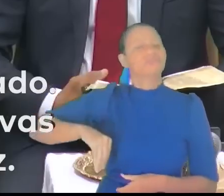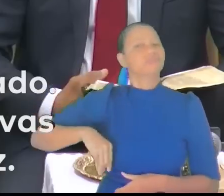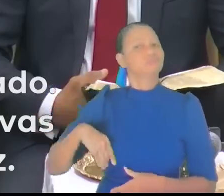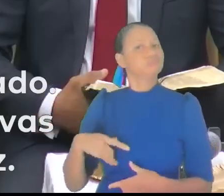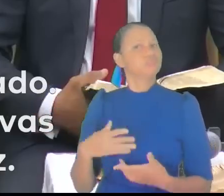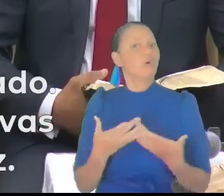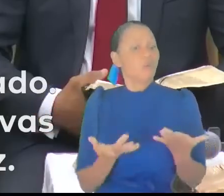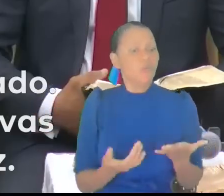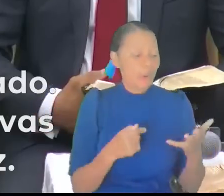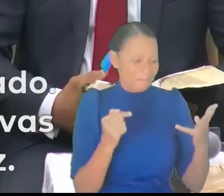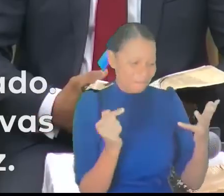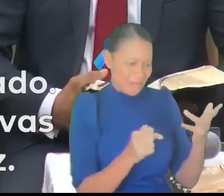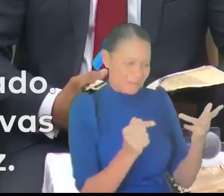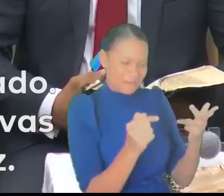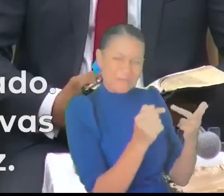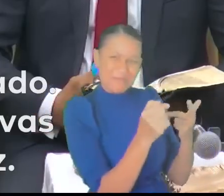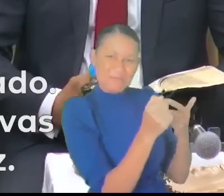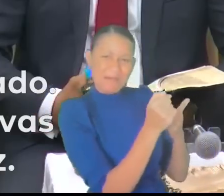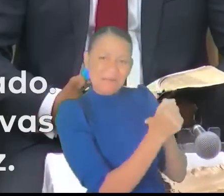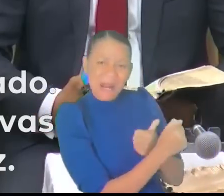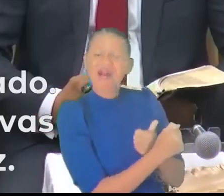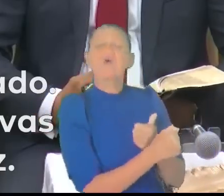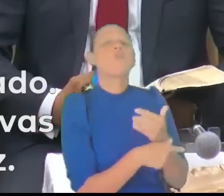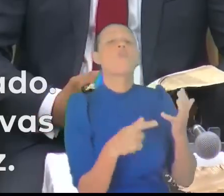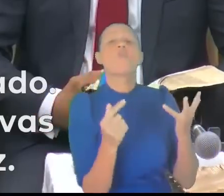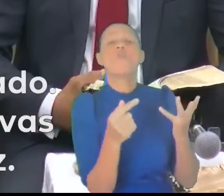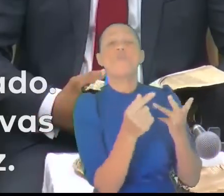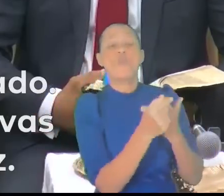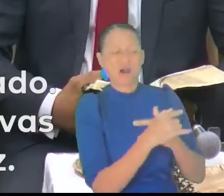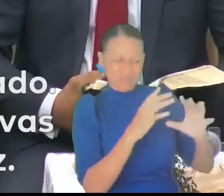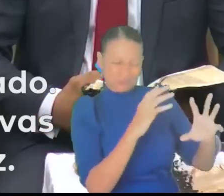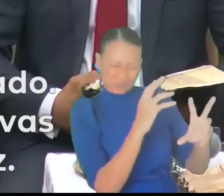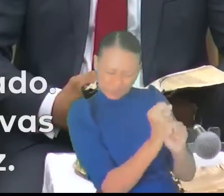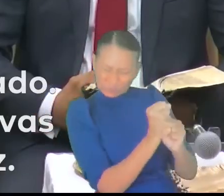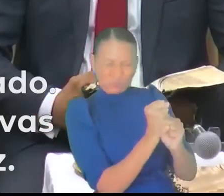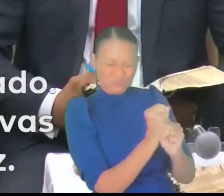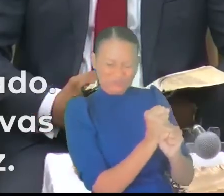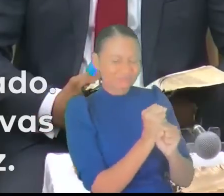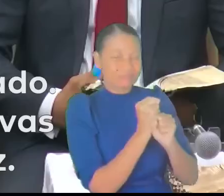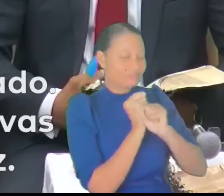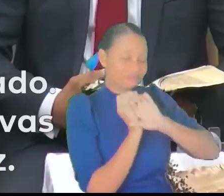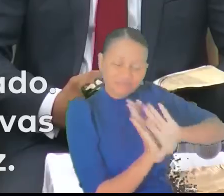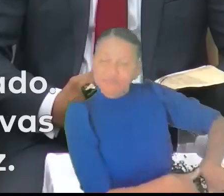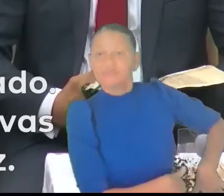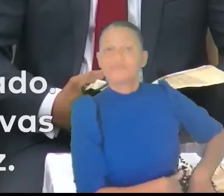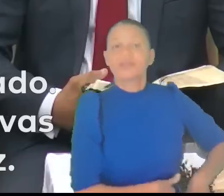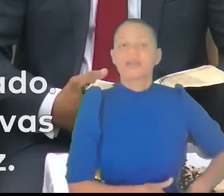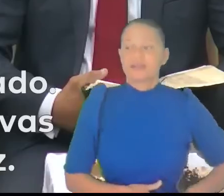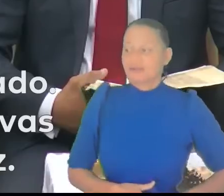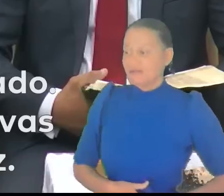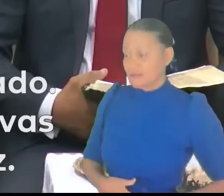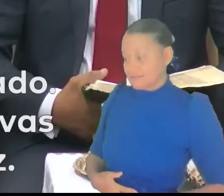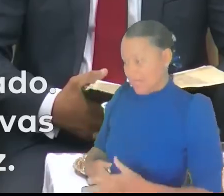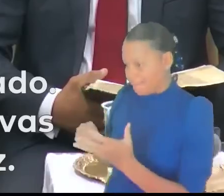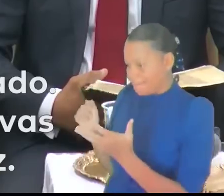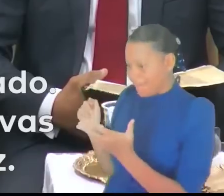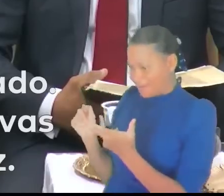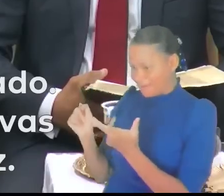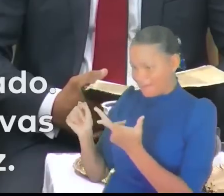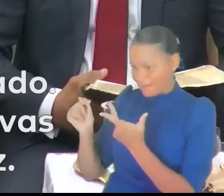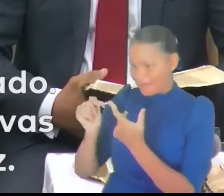as obras de que, meus amados irmãos? Das trevas, e vistamo-nos das armas